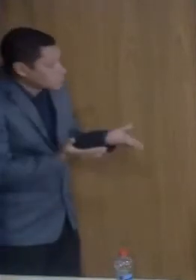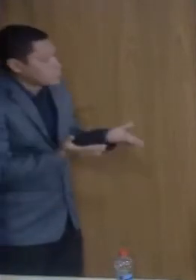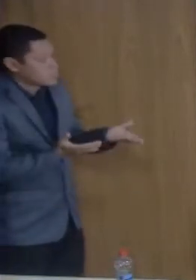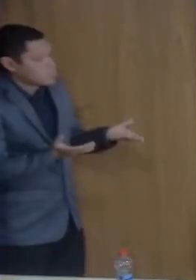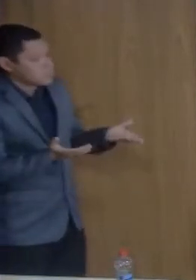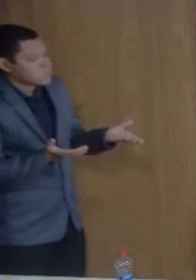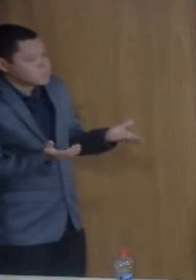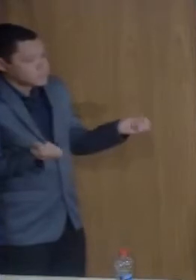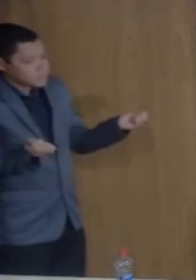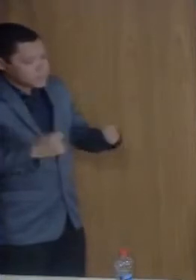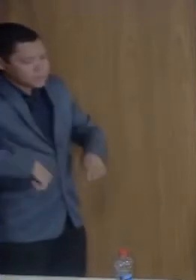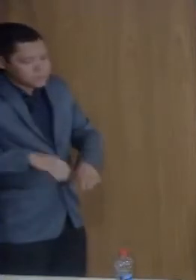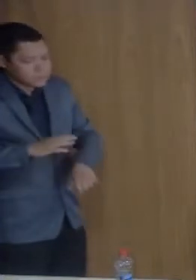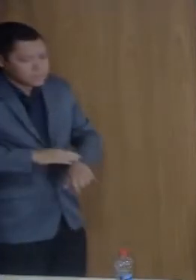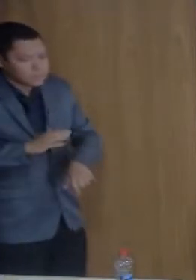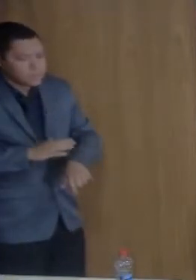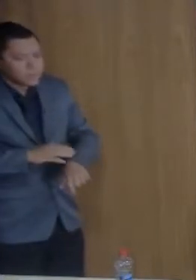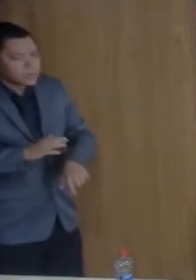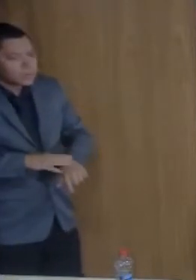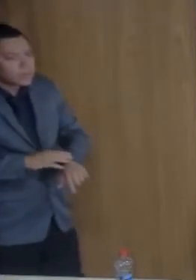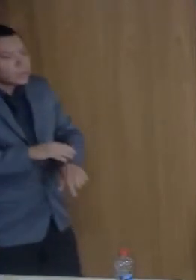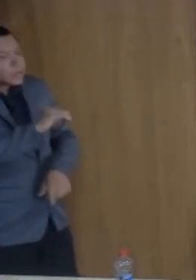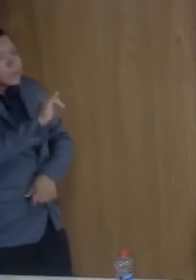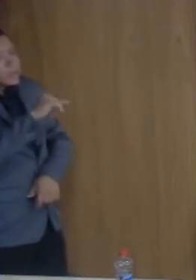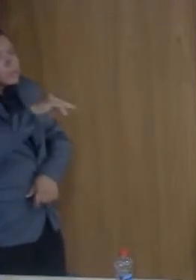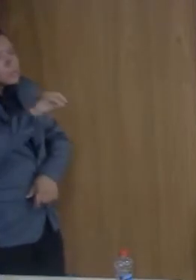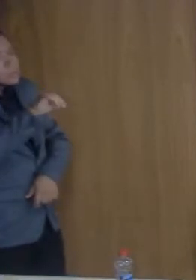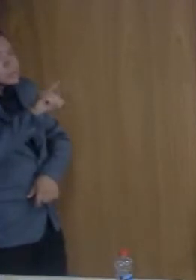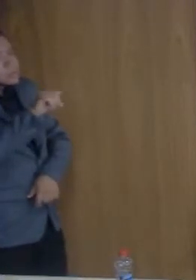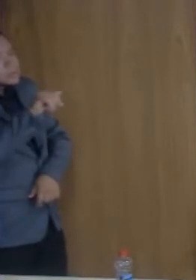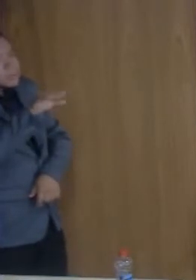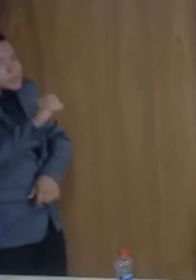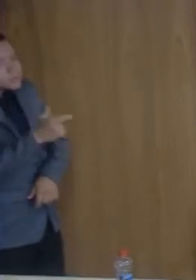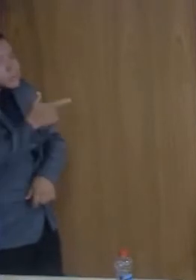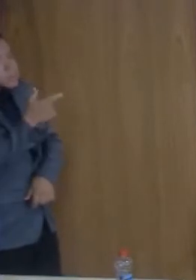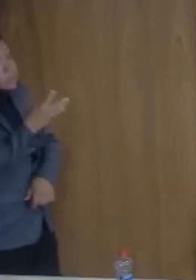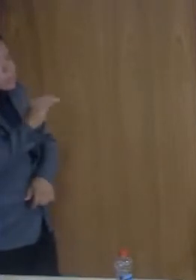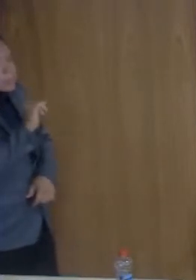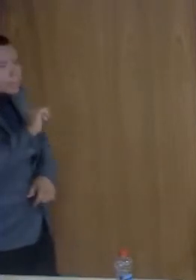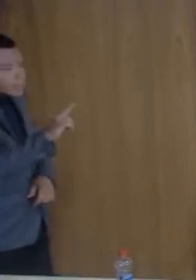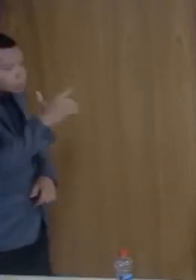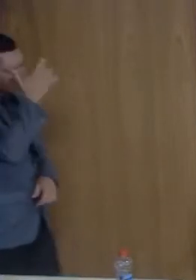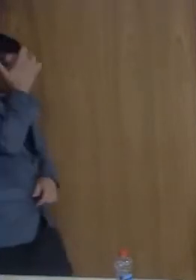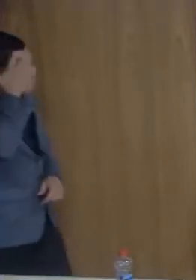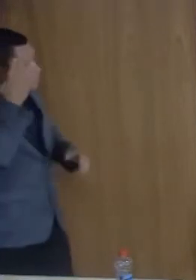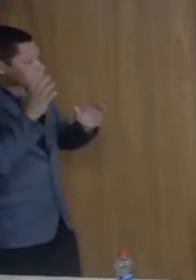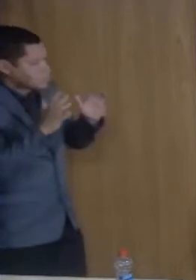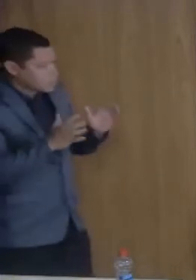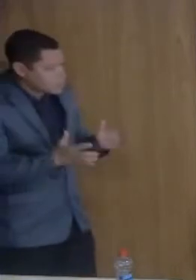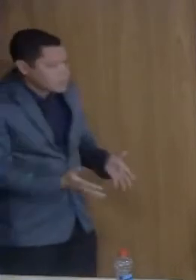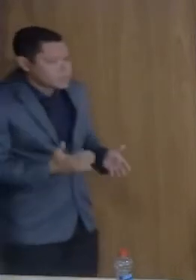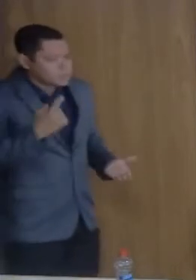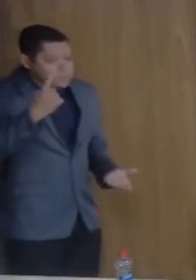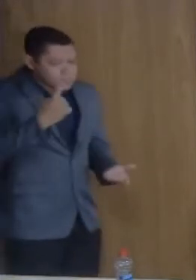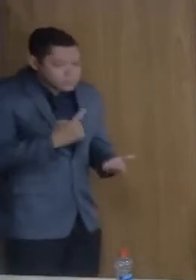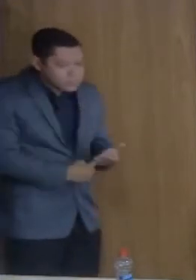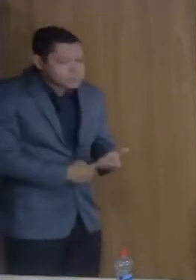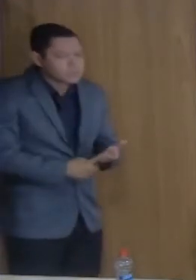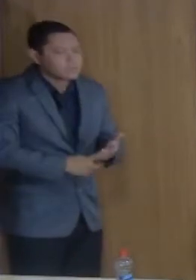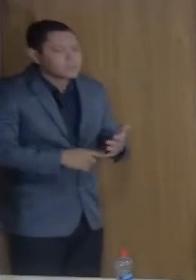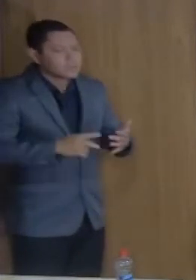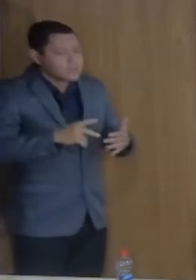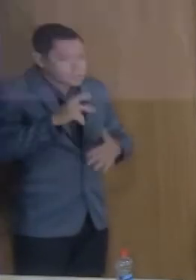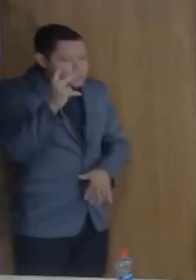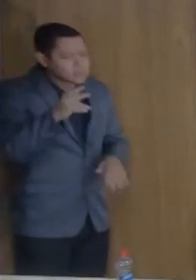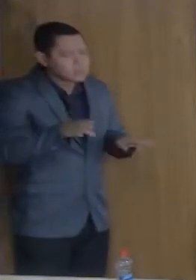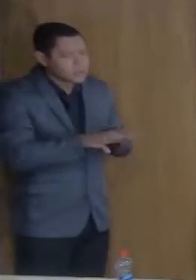a presente data, a imunização de mais de 24 mil ludovicenses, em conformidade com as prioridades definidas